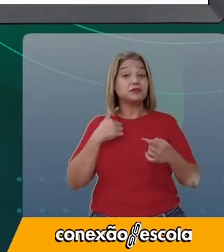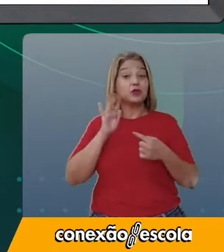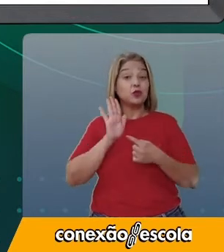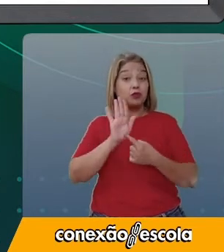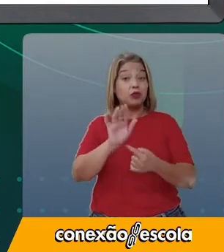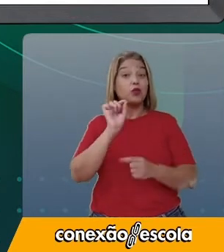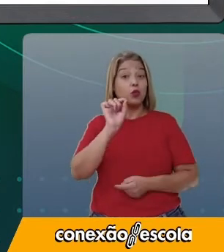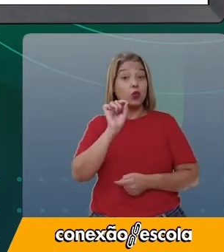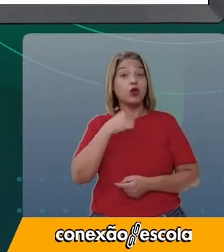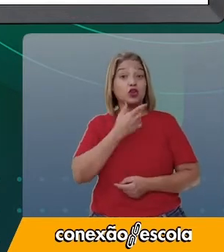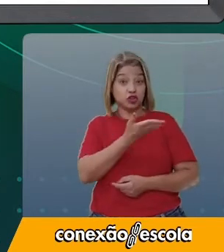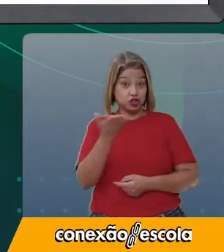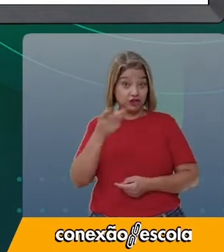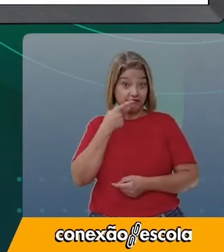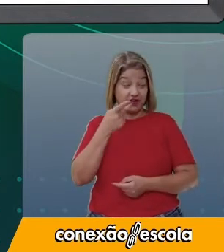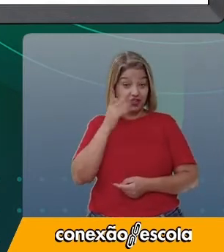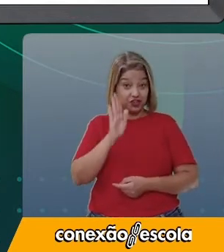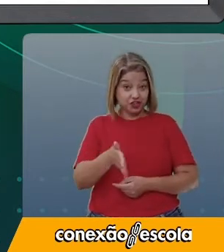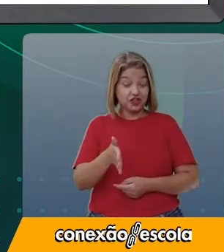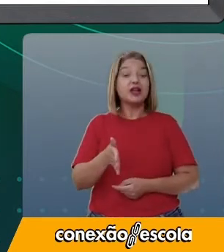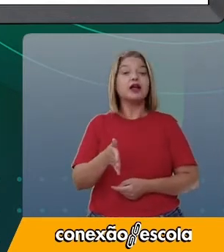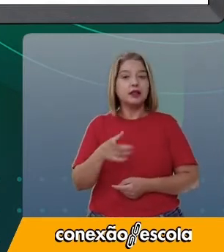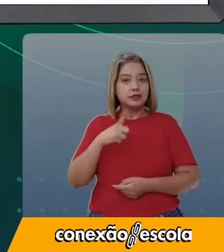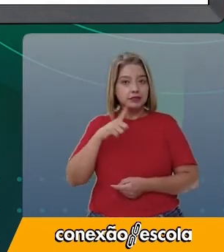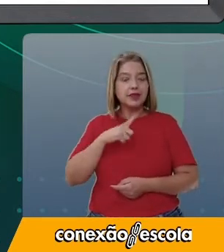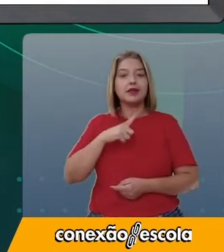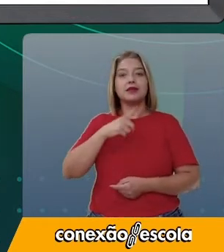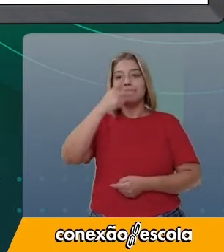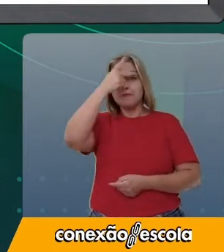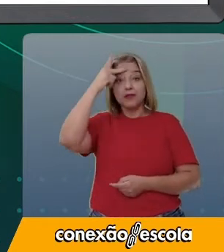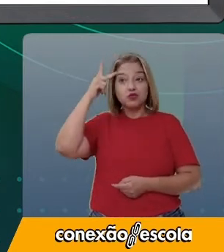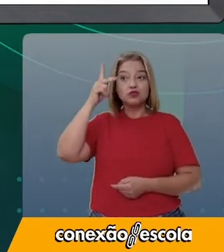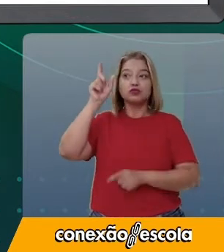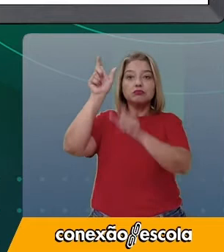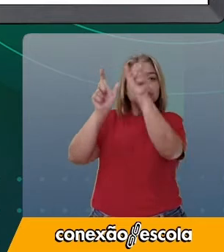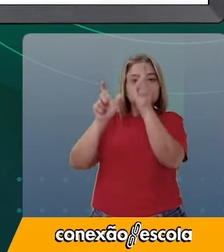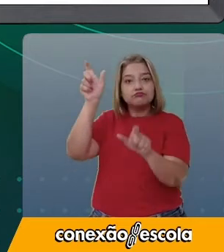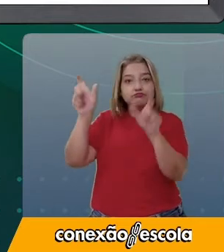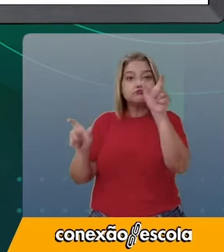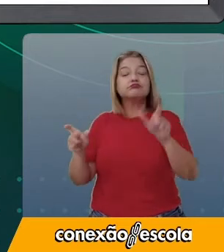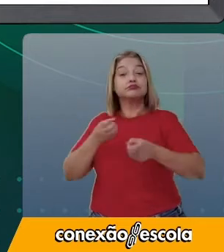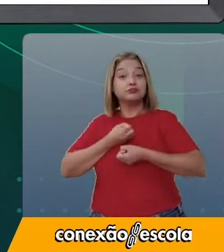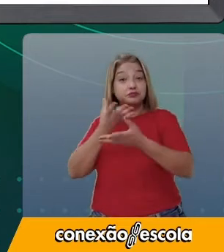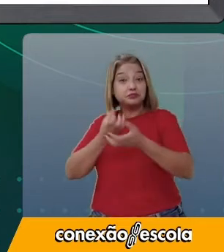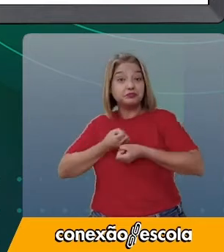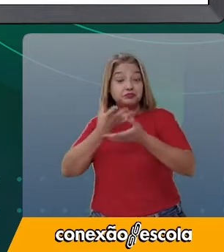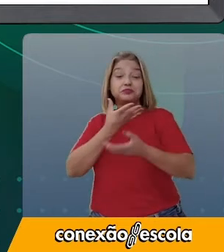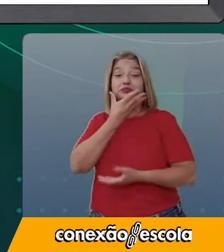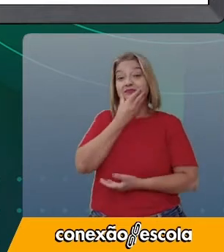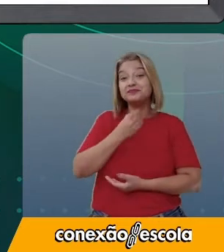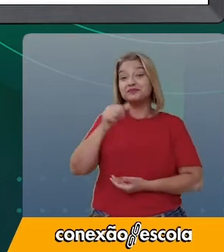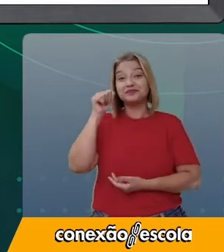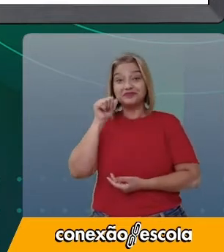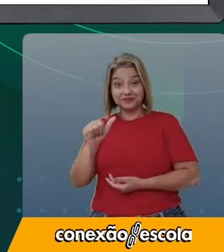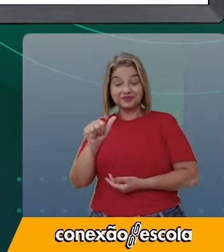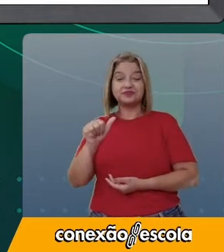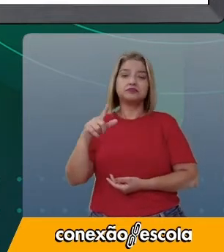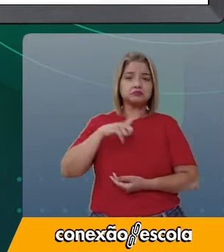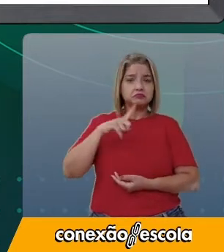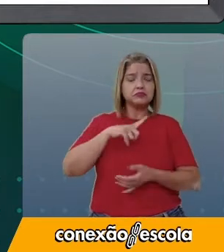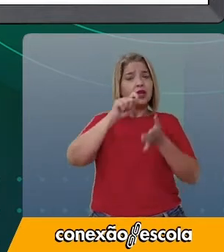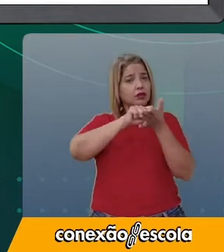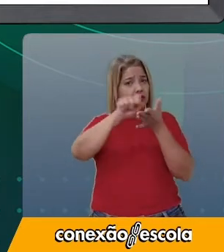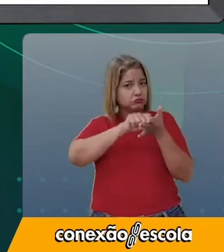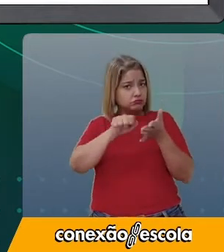para vocês, alguns poetas e poetisas. Alguns são